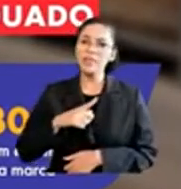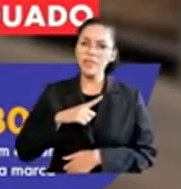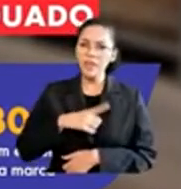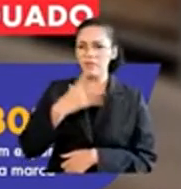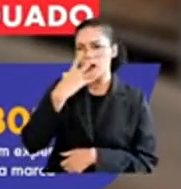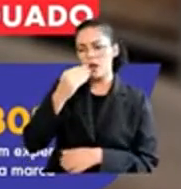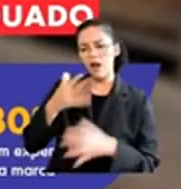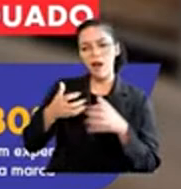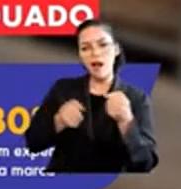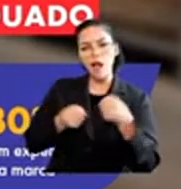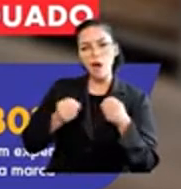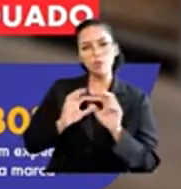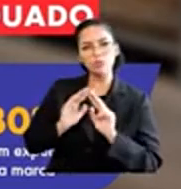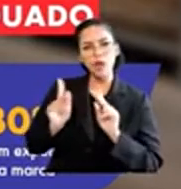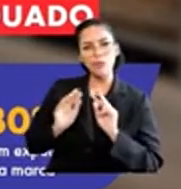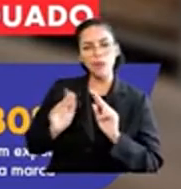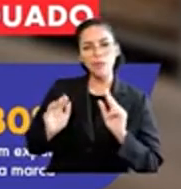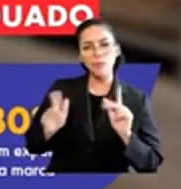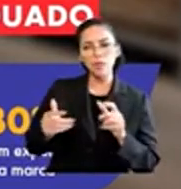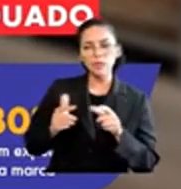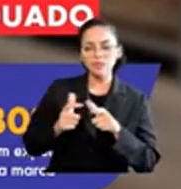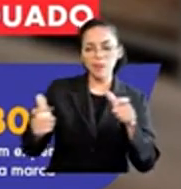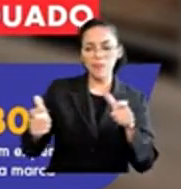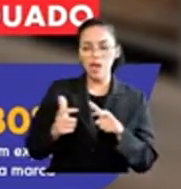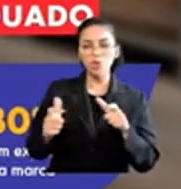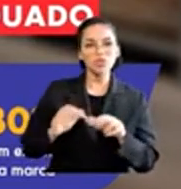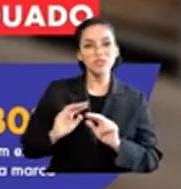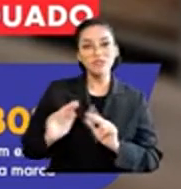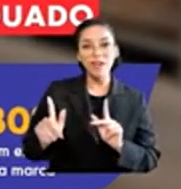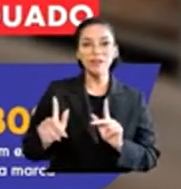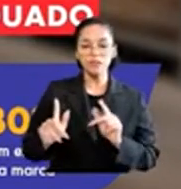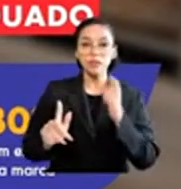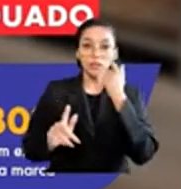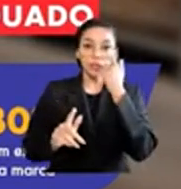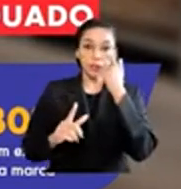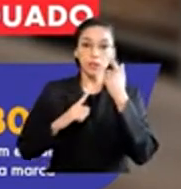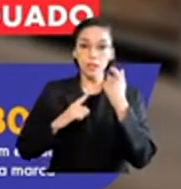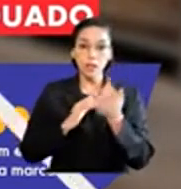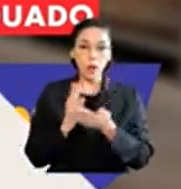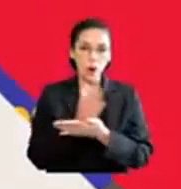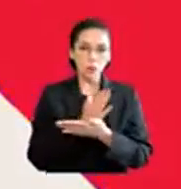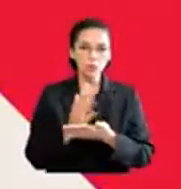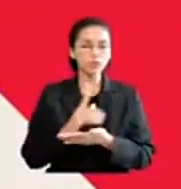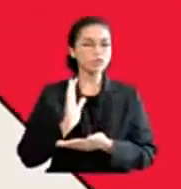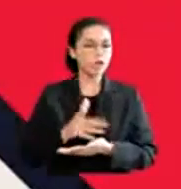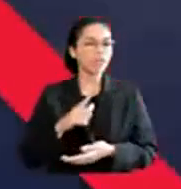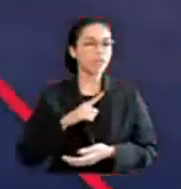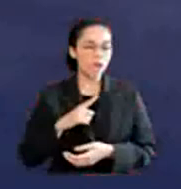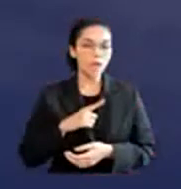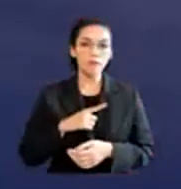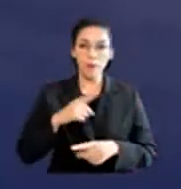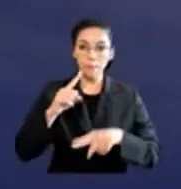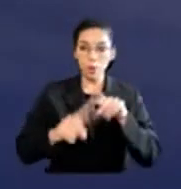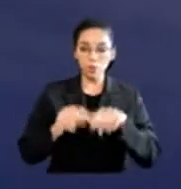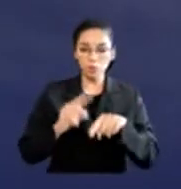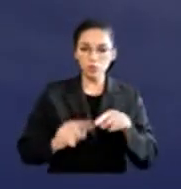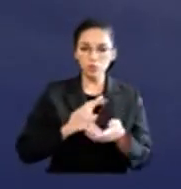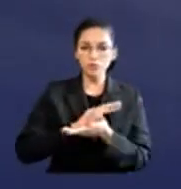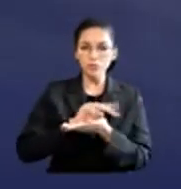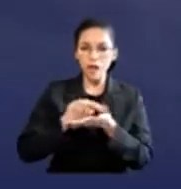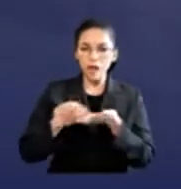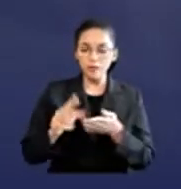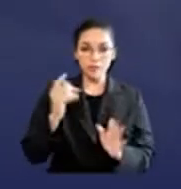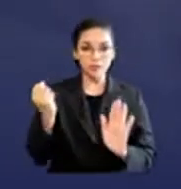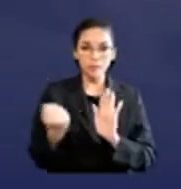uma parcela considerável deles já teve experiência com outros produtos da marca Fiat. É gente que quer uma solução que